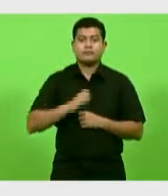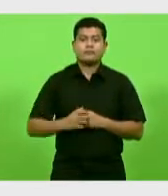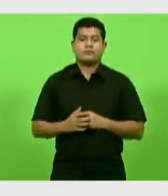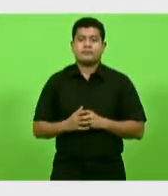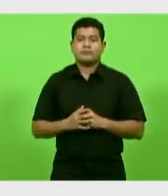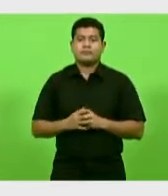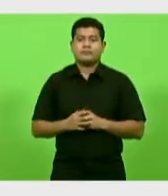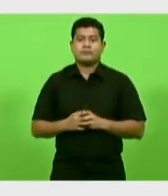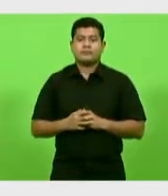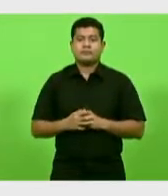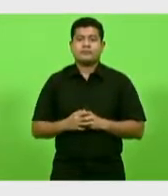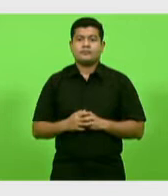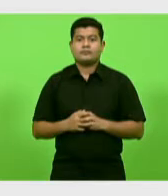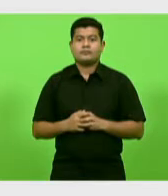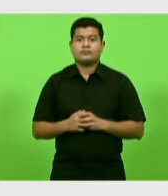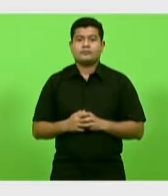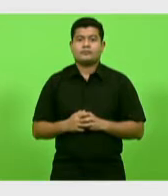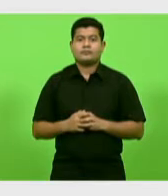A Luciana, como é que votou?